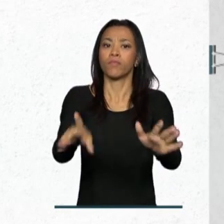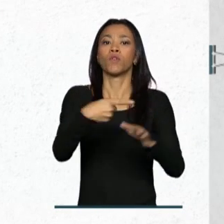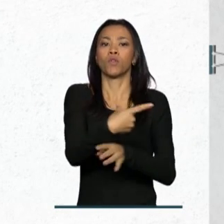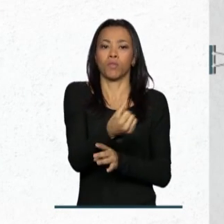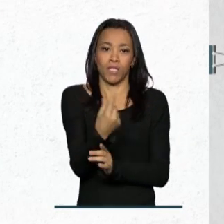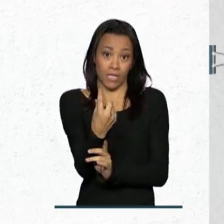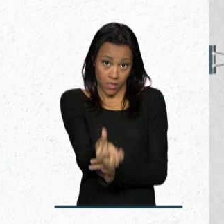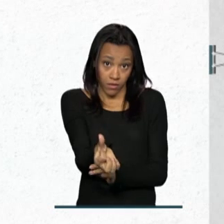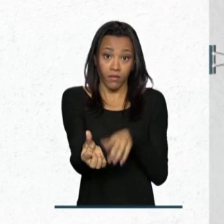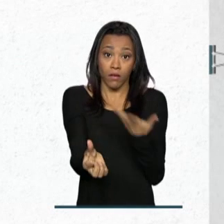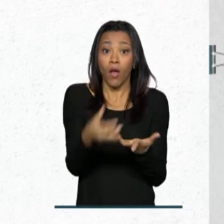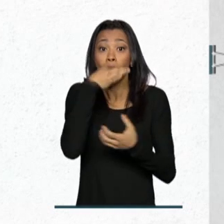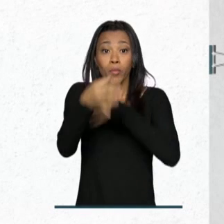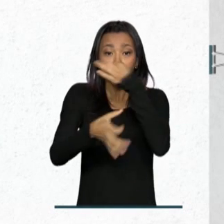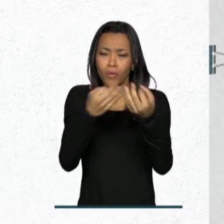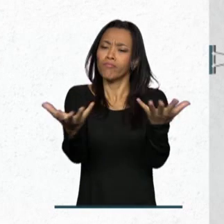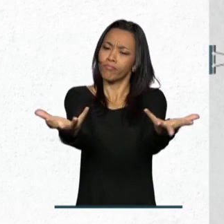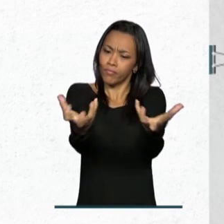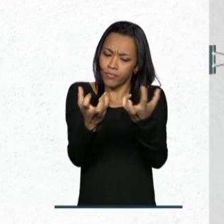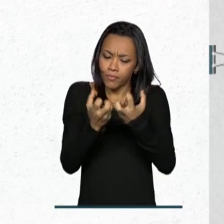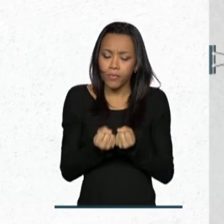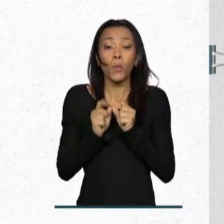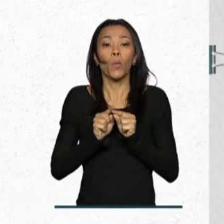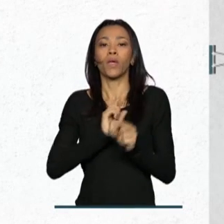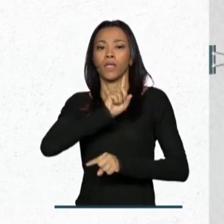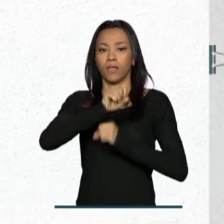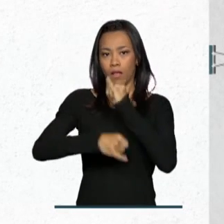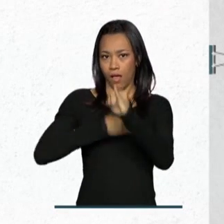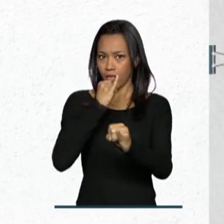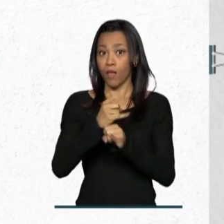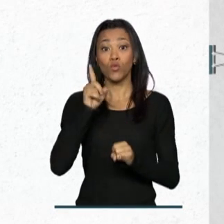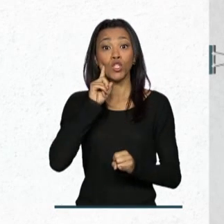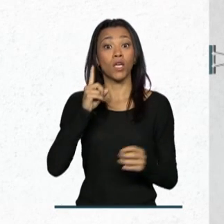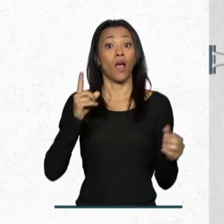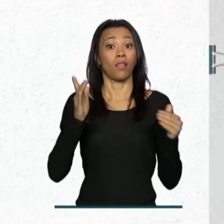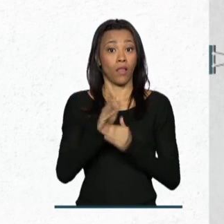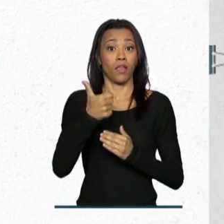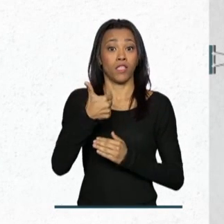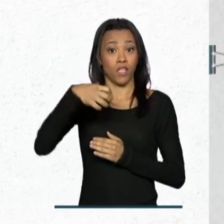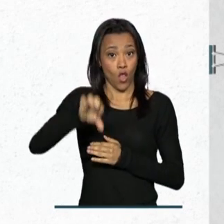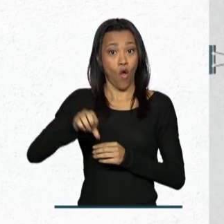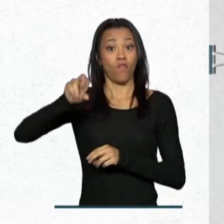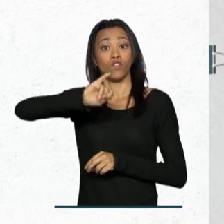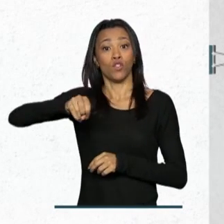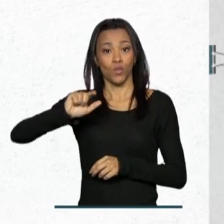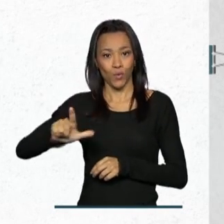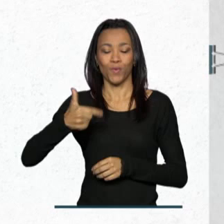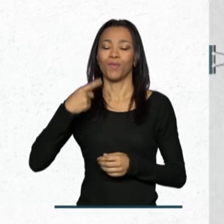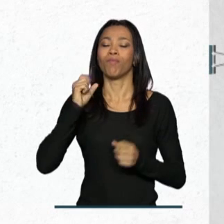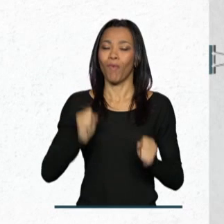2016. As sugestões devem ser enviadas pela internet até o dia 19 de julho. O endereço é